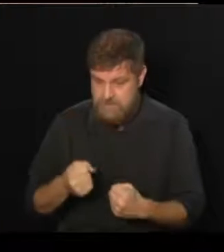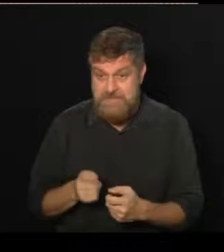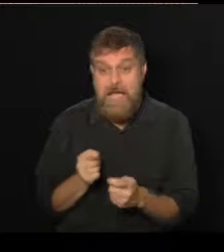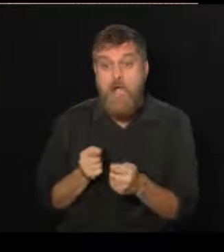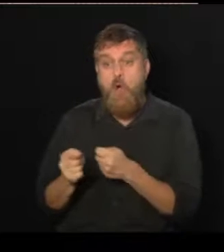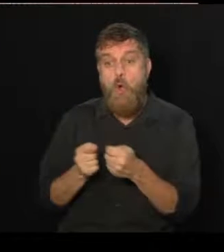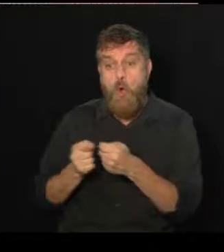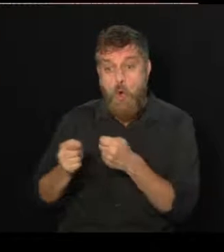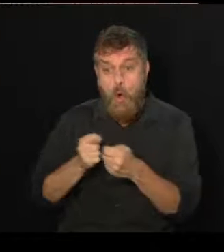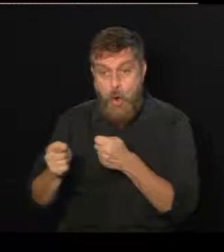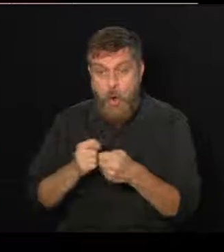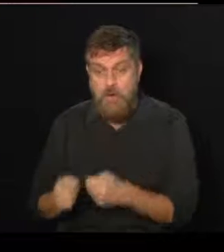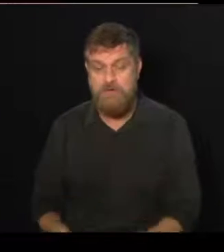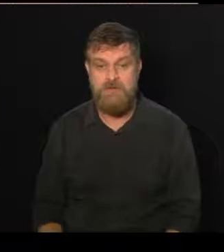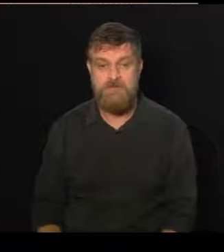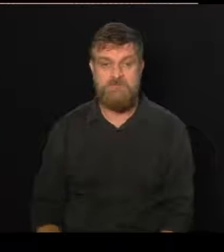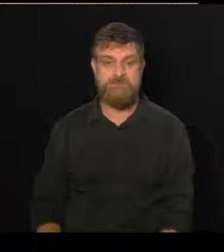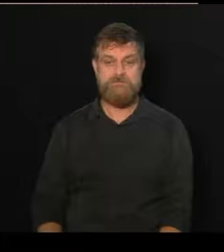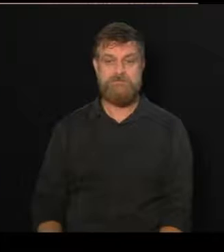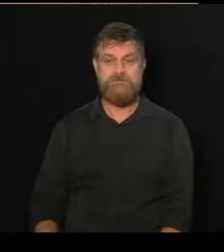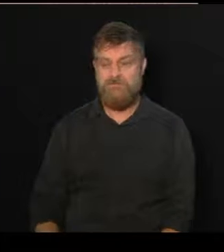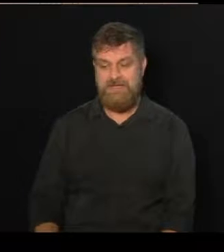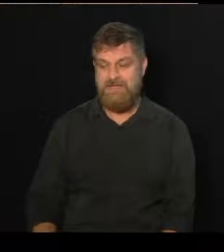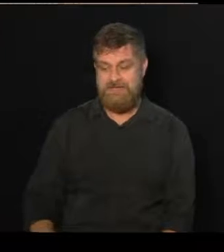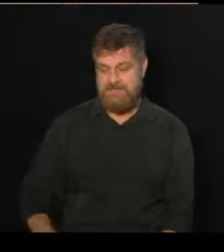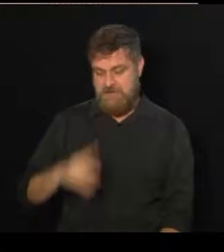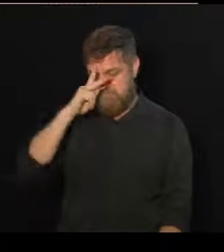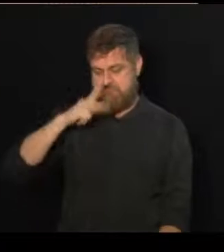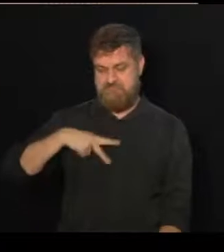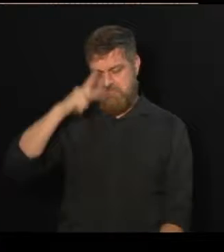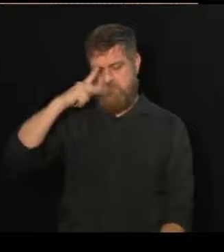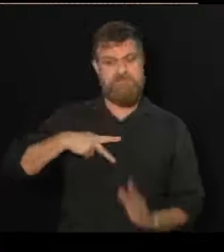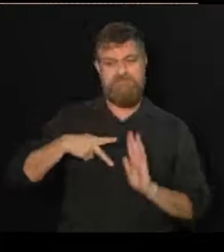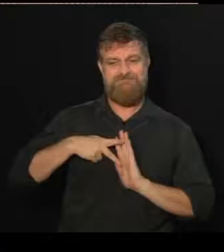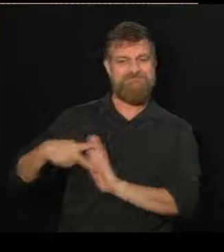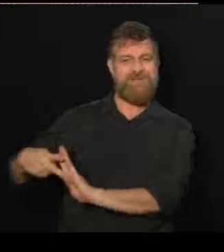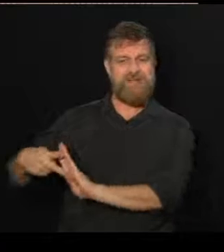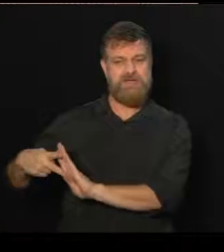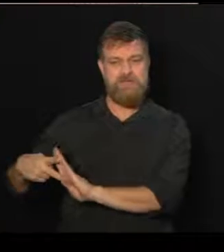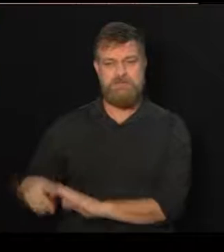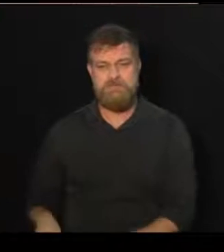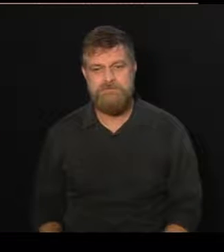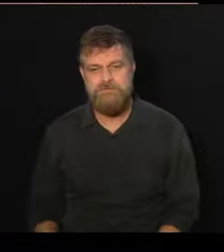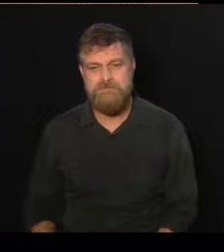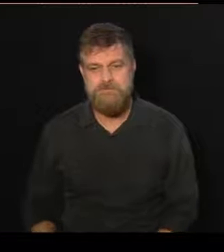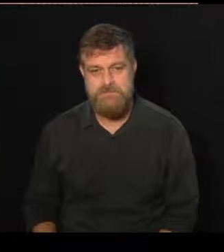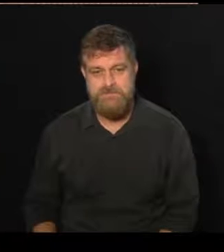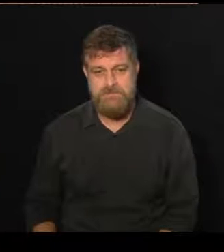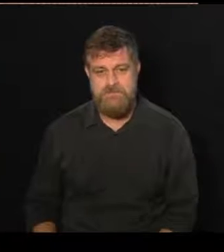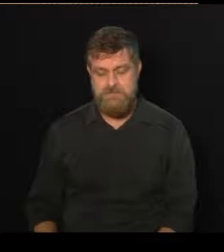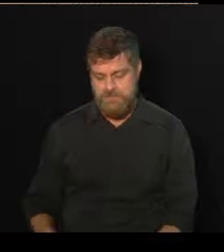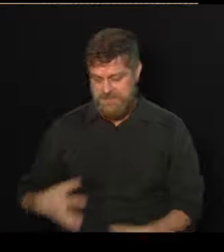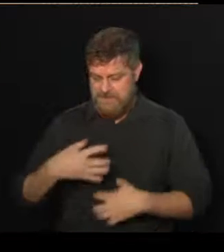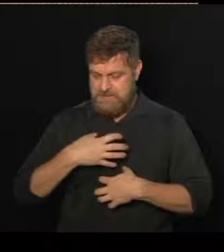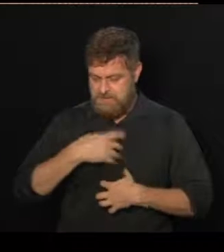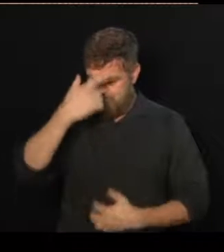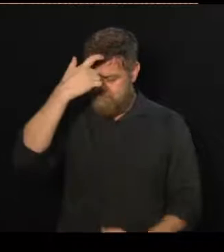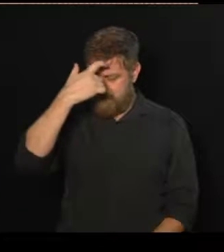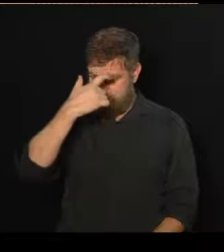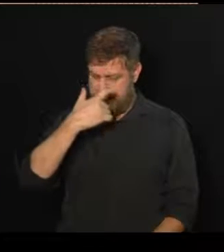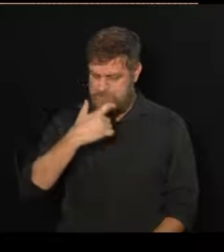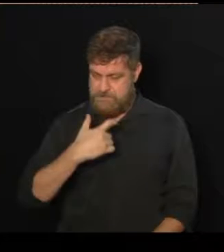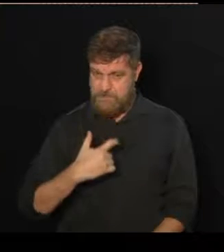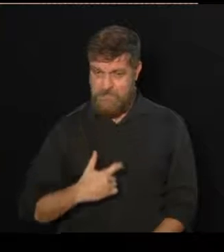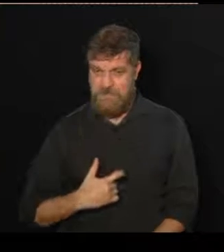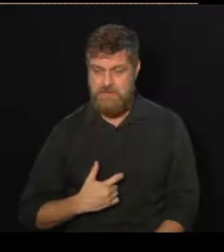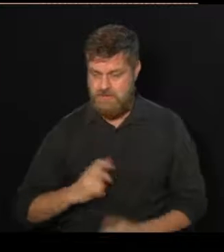controlam, independentes do ego. Olha que coisa maravilhosa, né? Sente sujeito apenas aquele